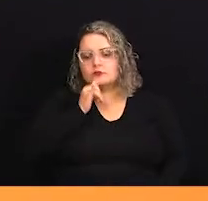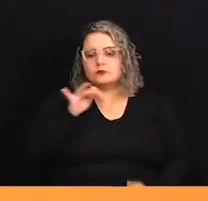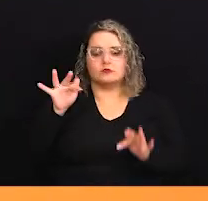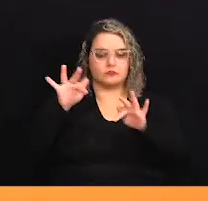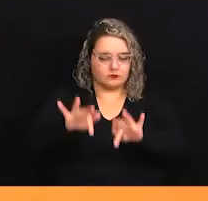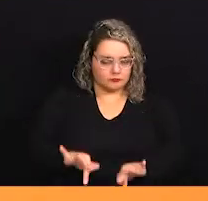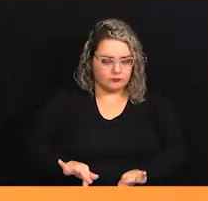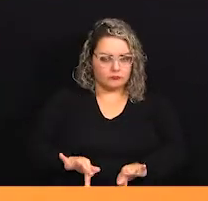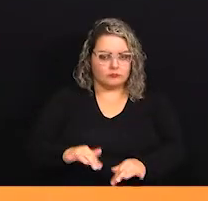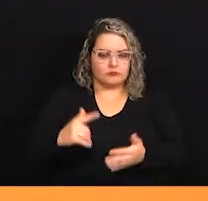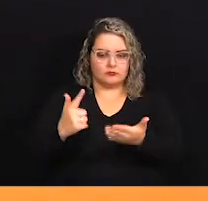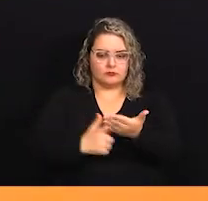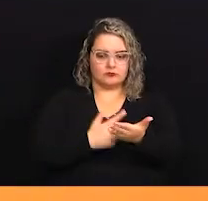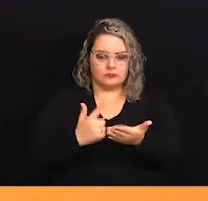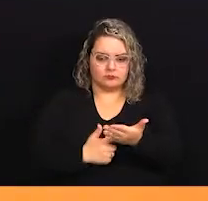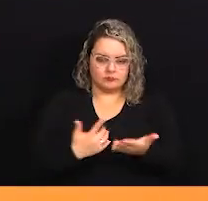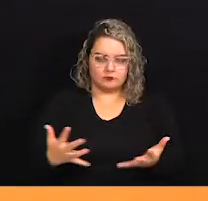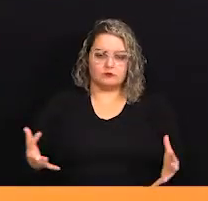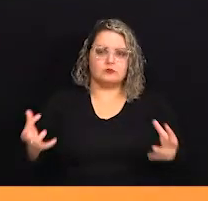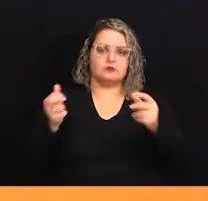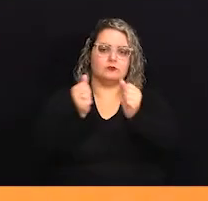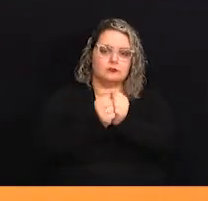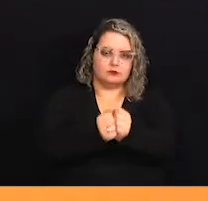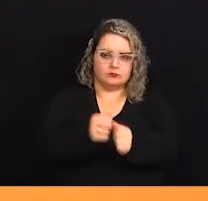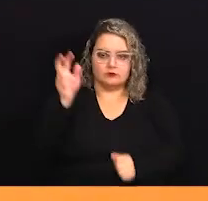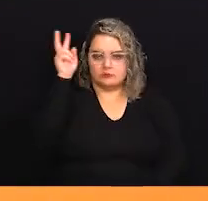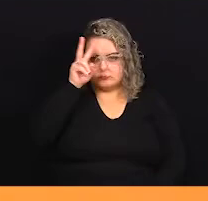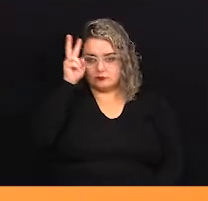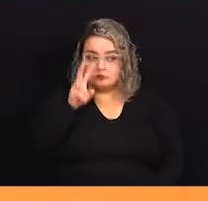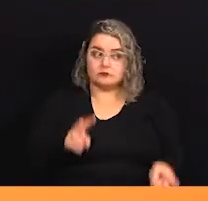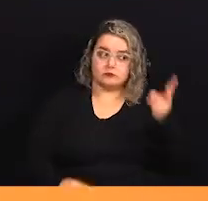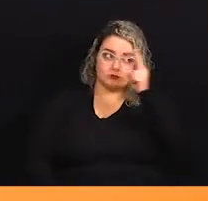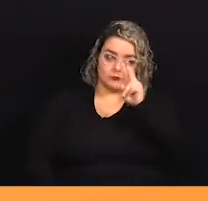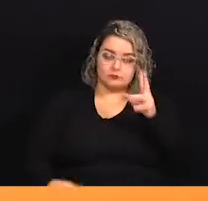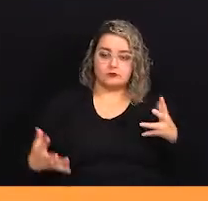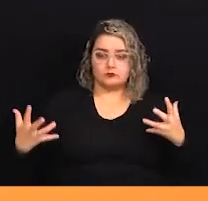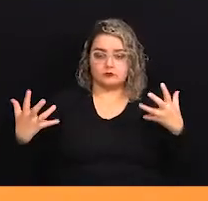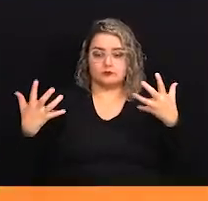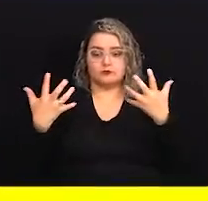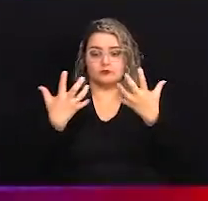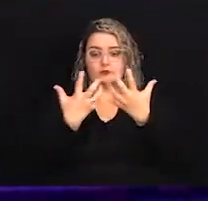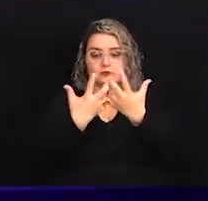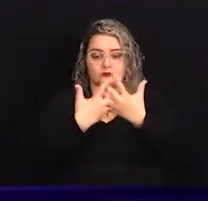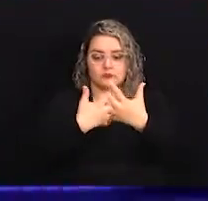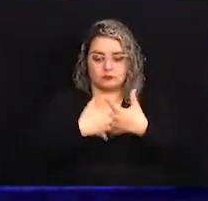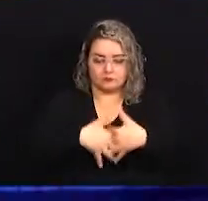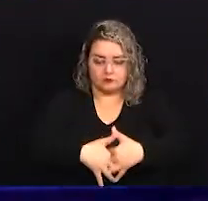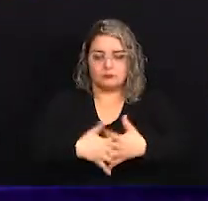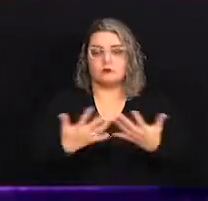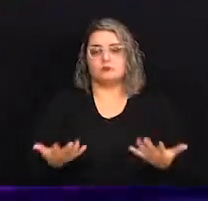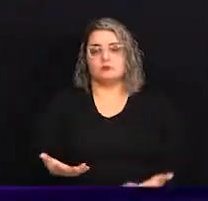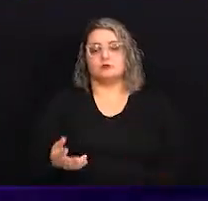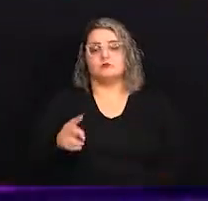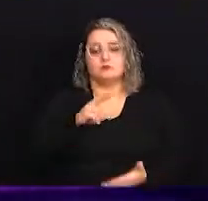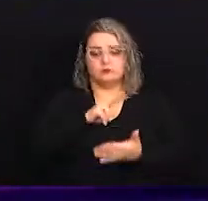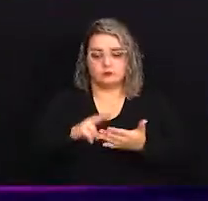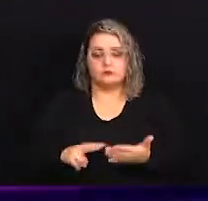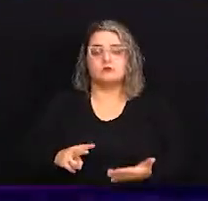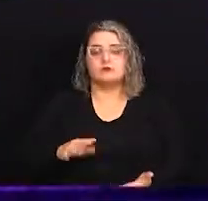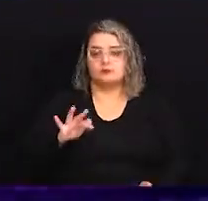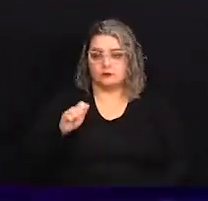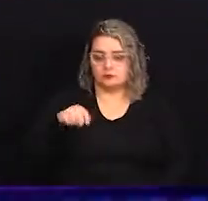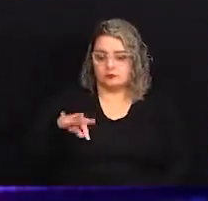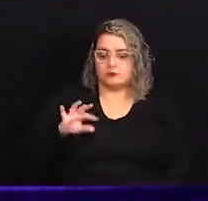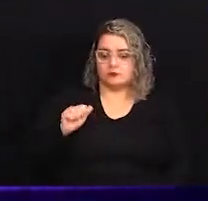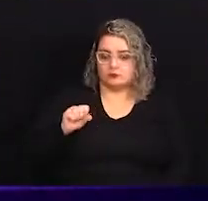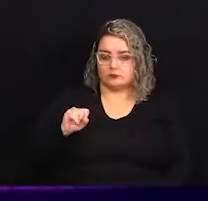só lá no final do livro, porque aí eu junto as histórias. Então, o leitor de fantasia que já está acostumado um pouco